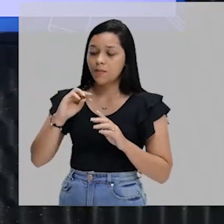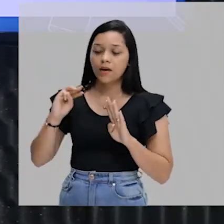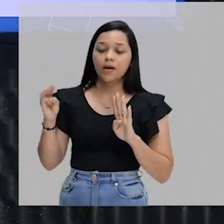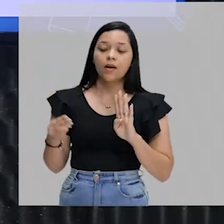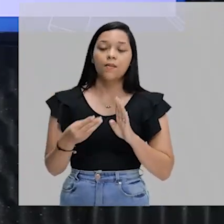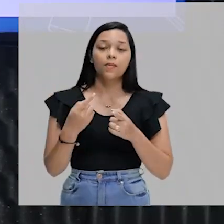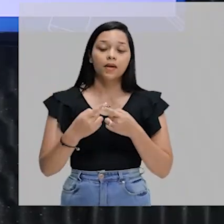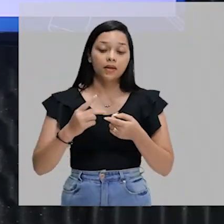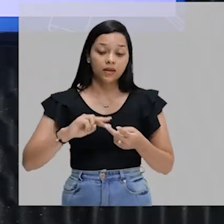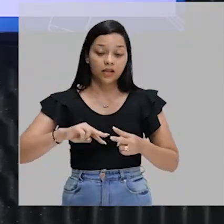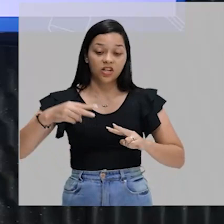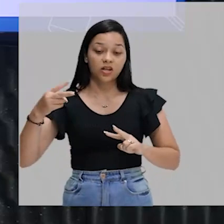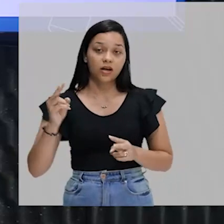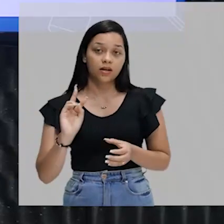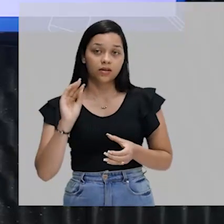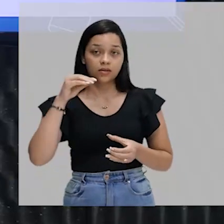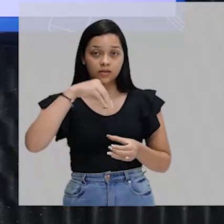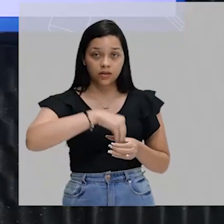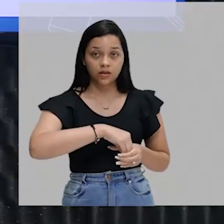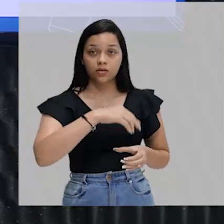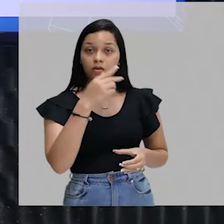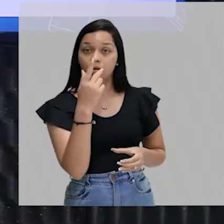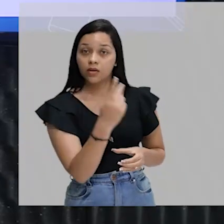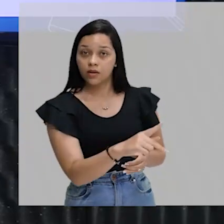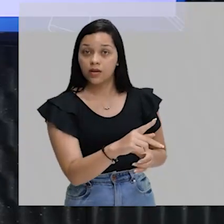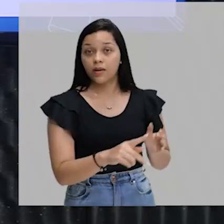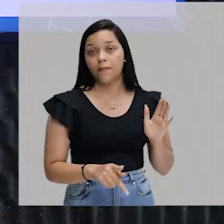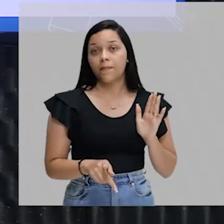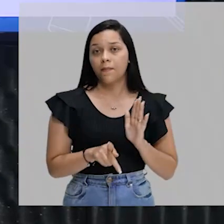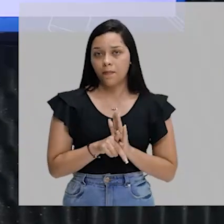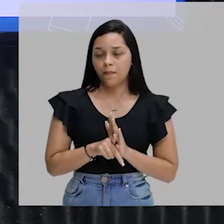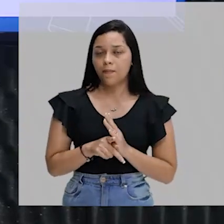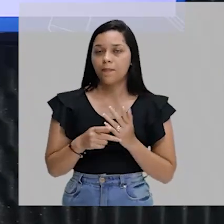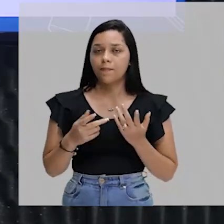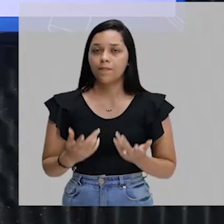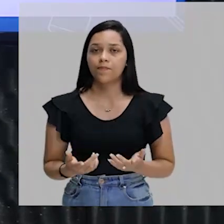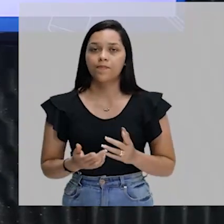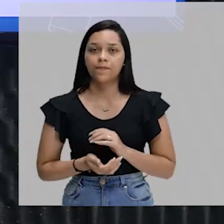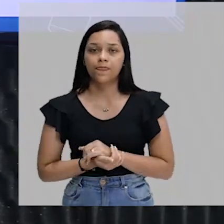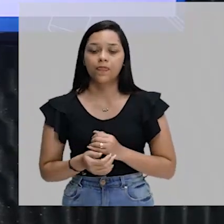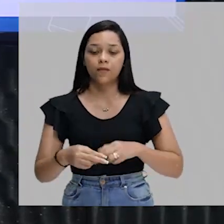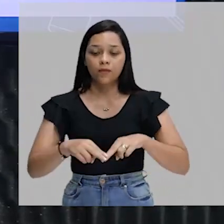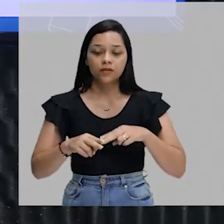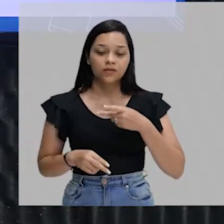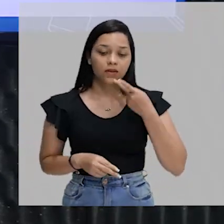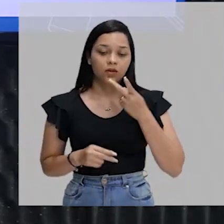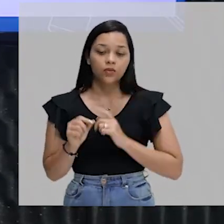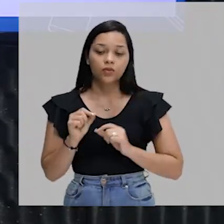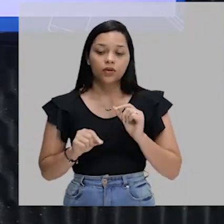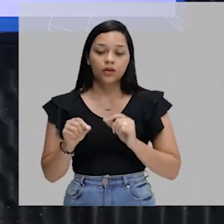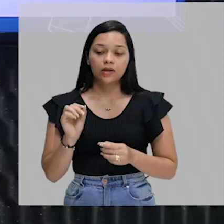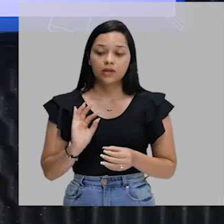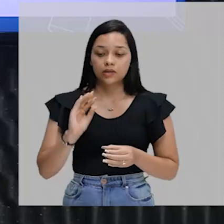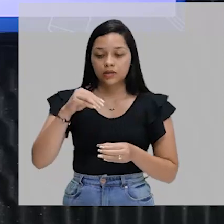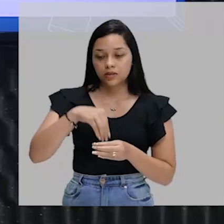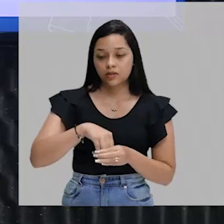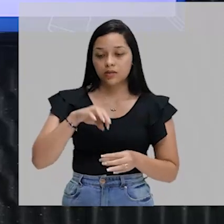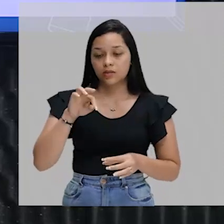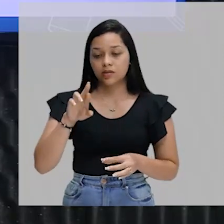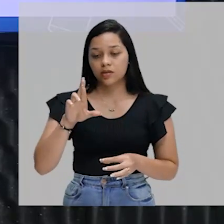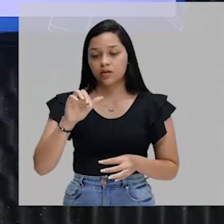tem DNA dentro dele, tem moléculas de DNA próprio, tá? Então, aqui ele está falando da inserção de